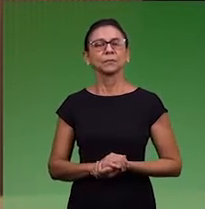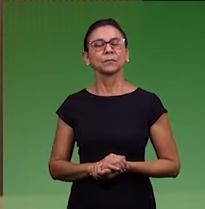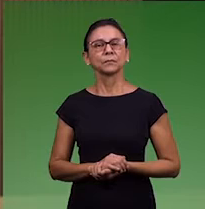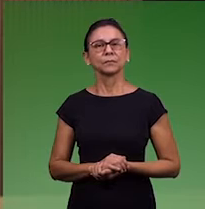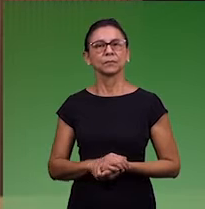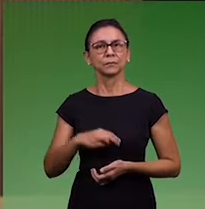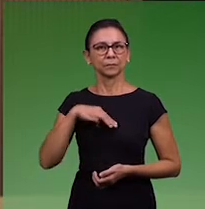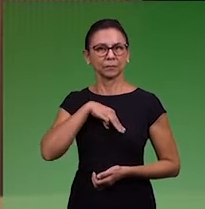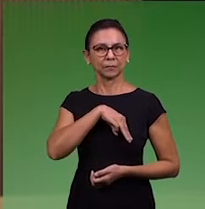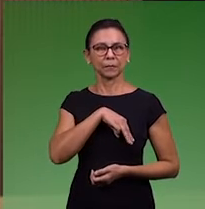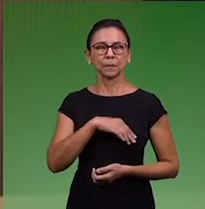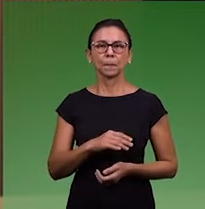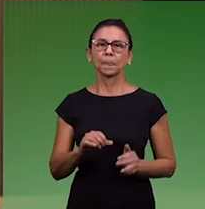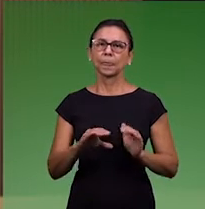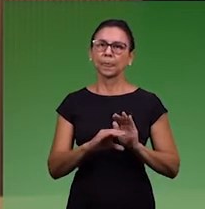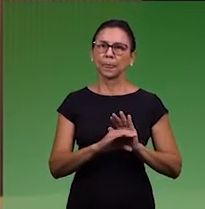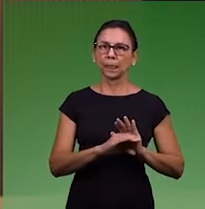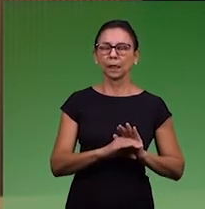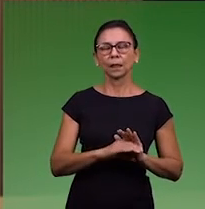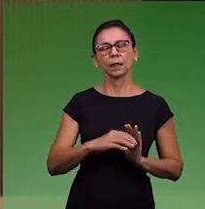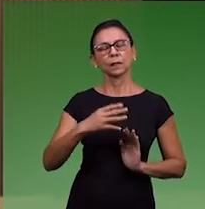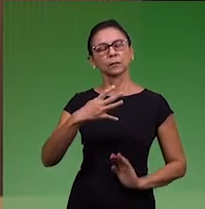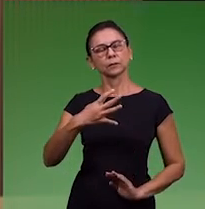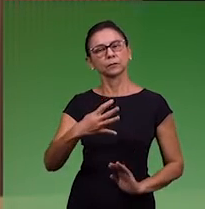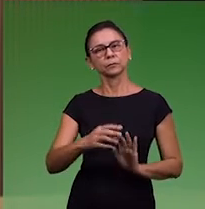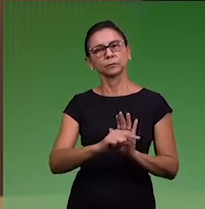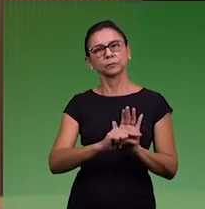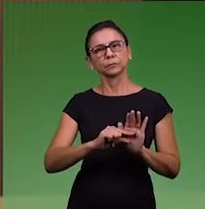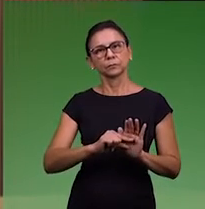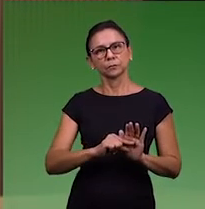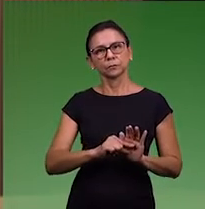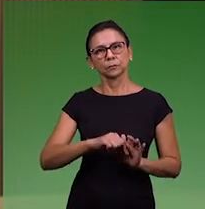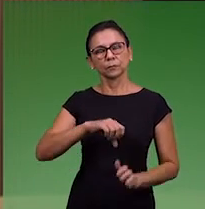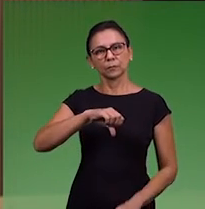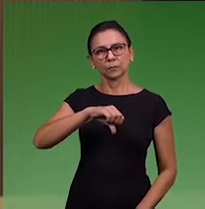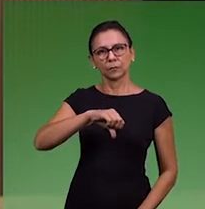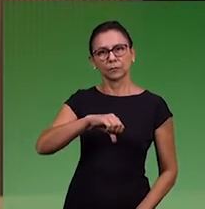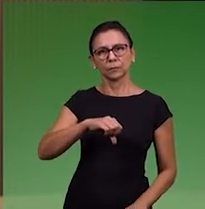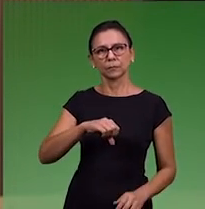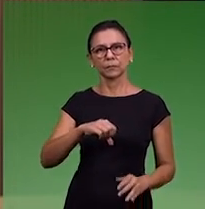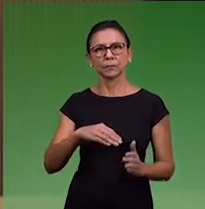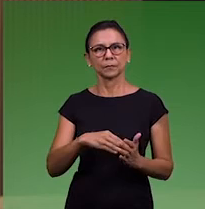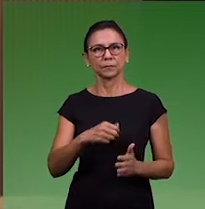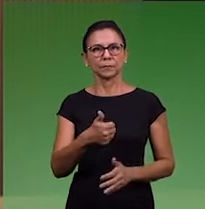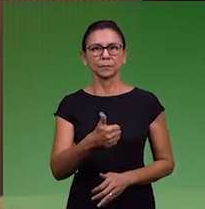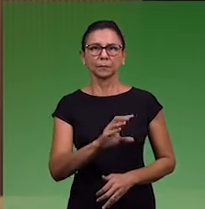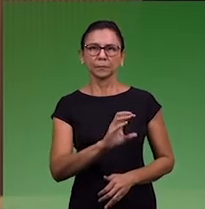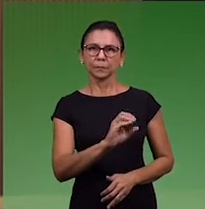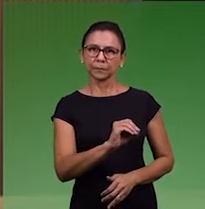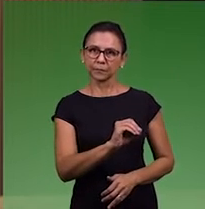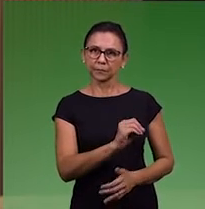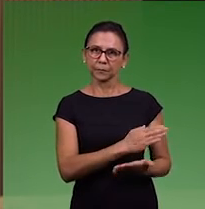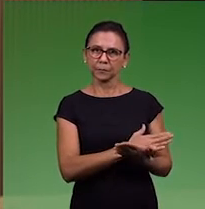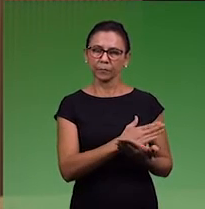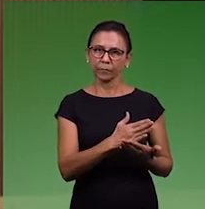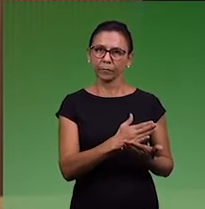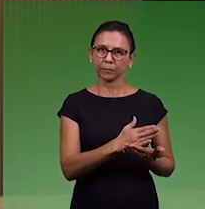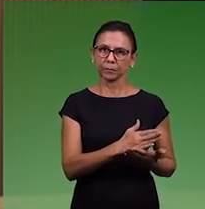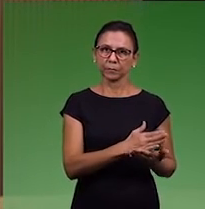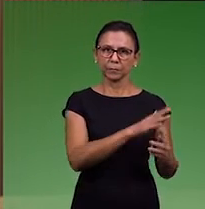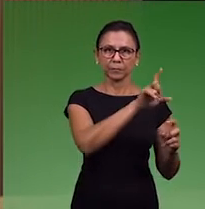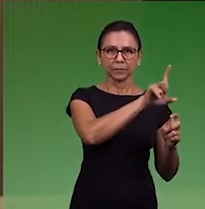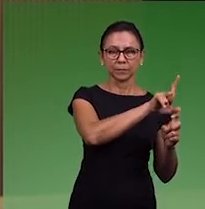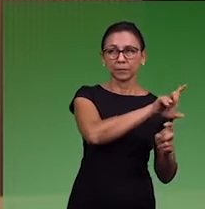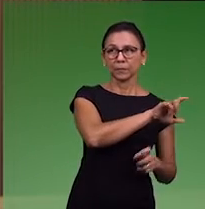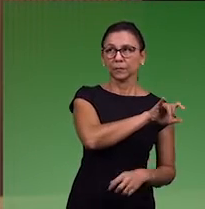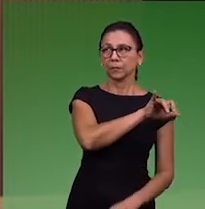no Evangelho de Mateus, capítulo 4, os versículos de número 9 e 10, que diz o seguinte: